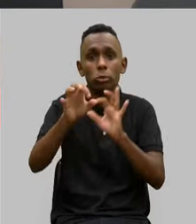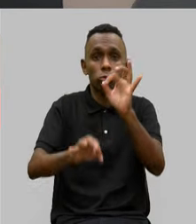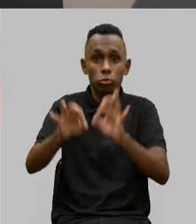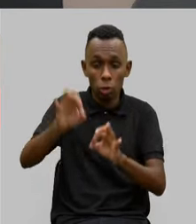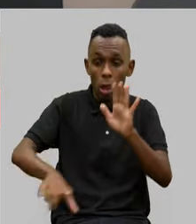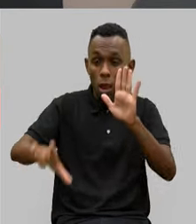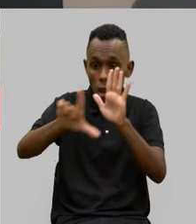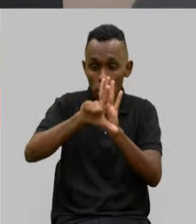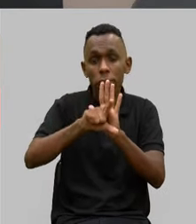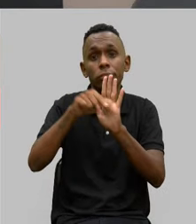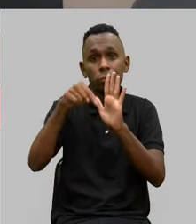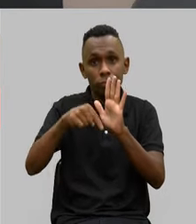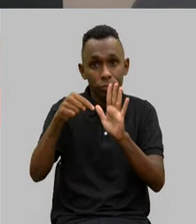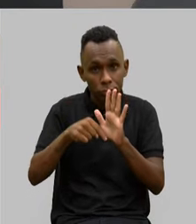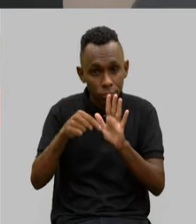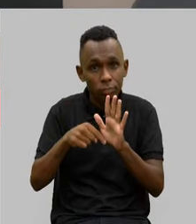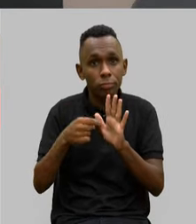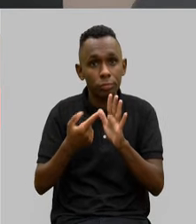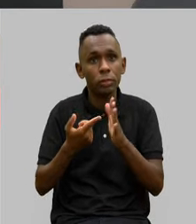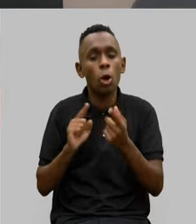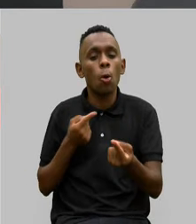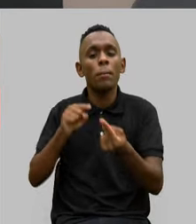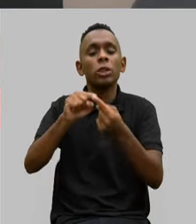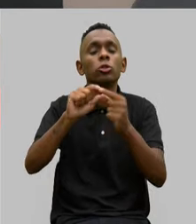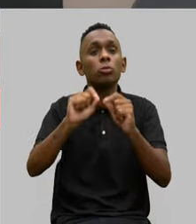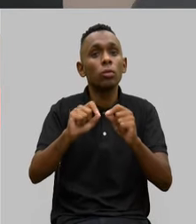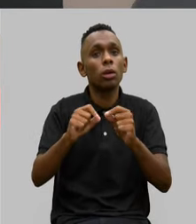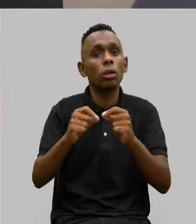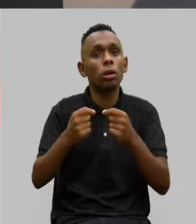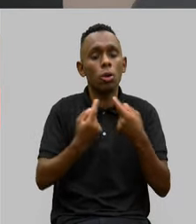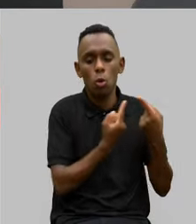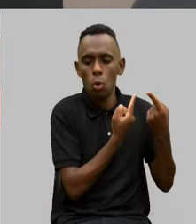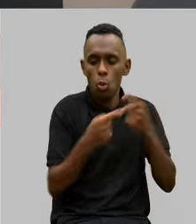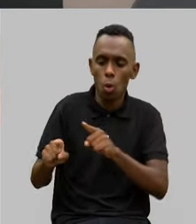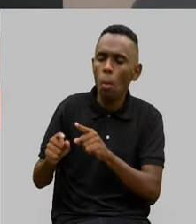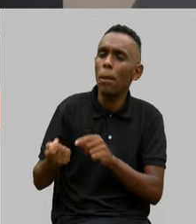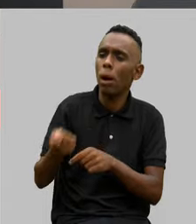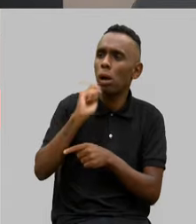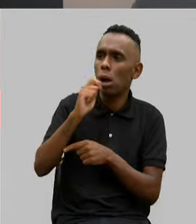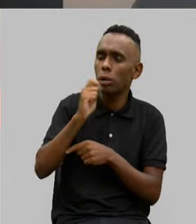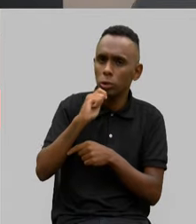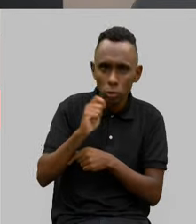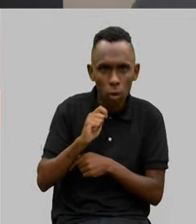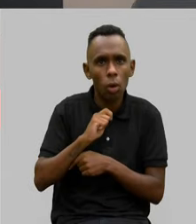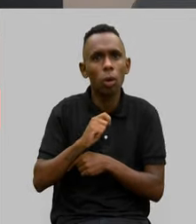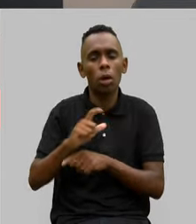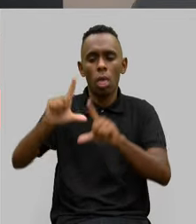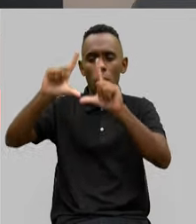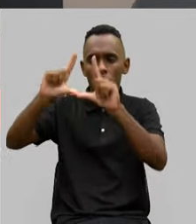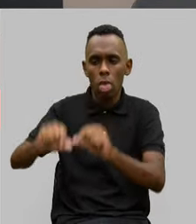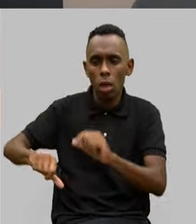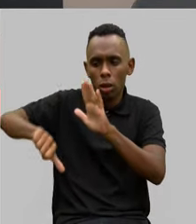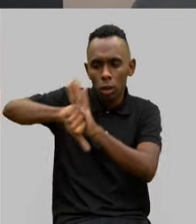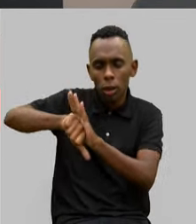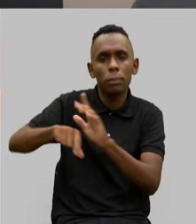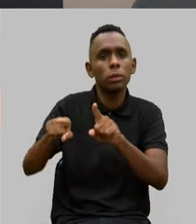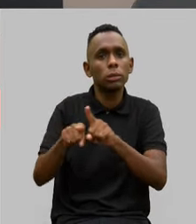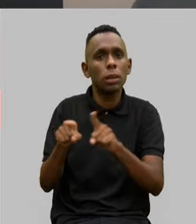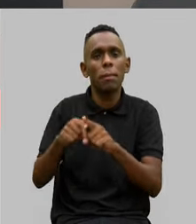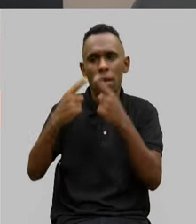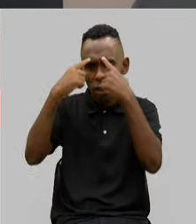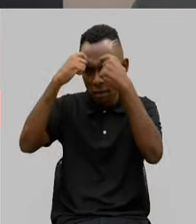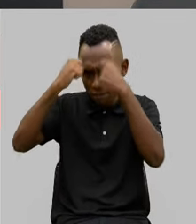leis que objetivavam o combate às drogas diminuição da criminalidade diminuição da